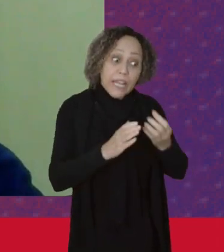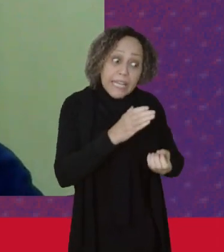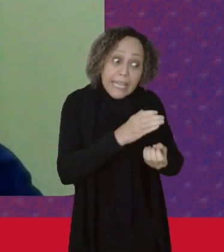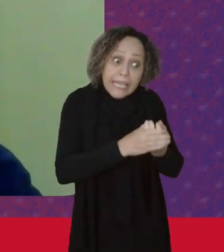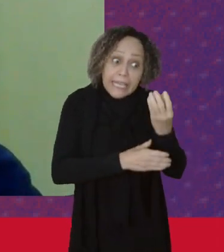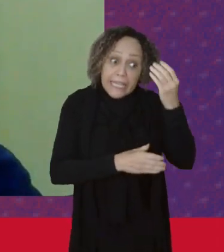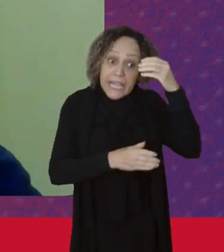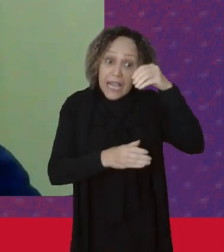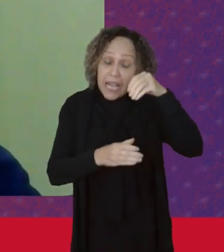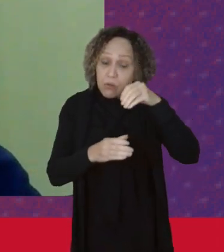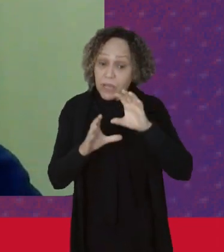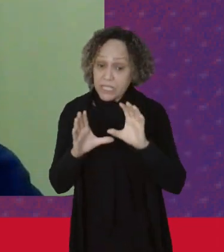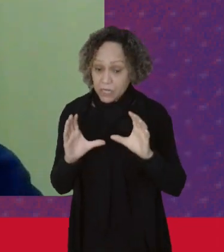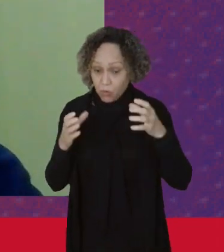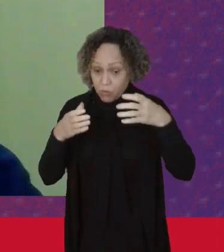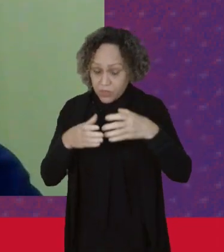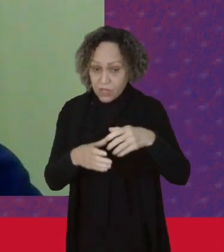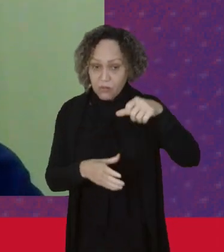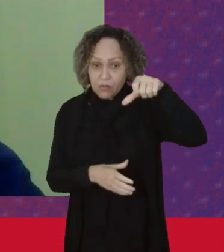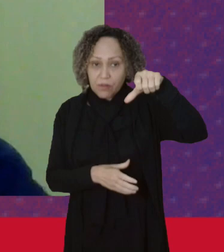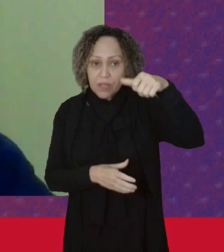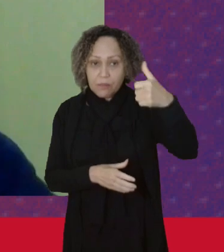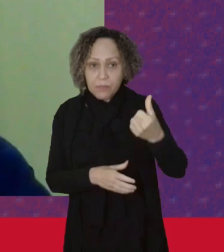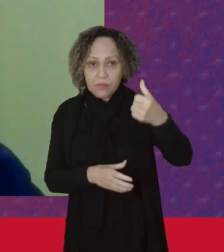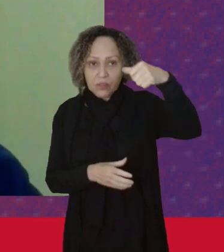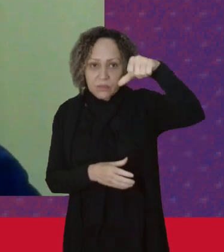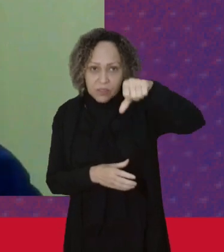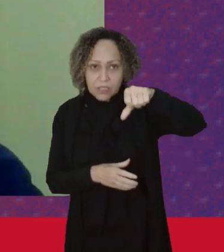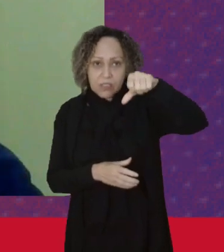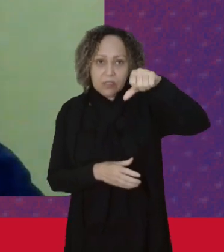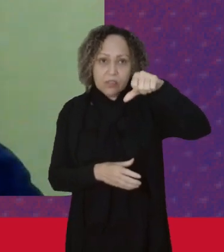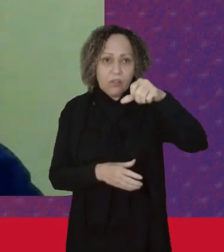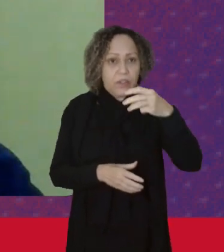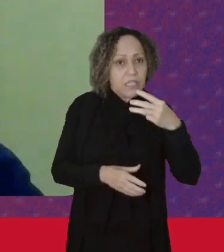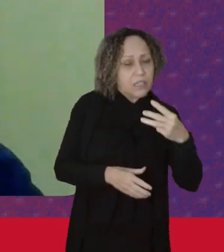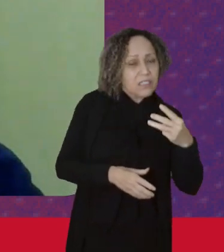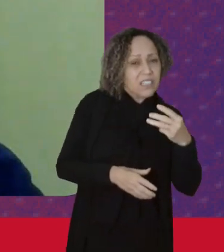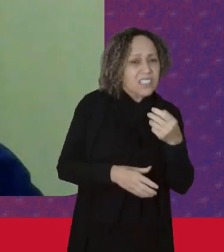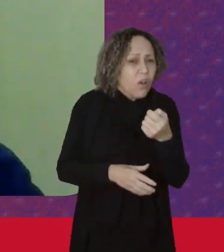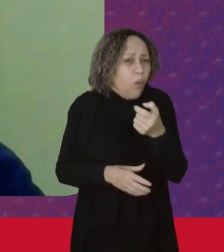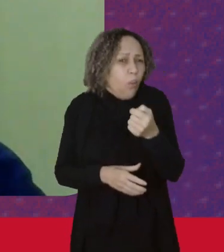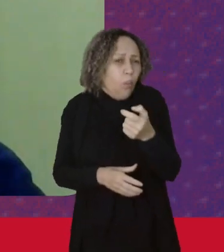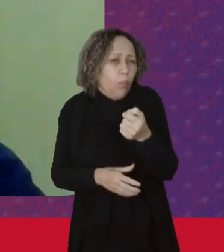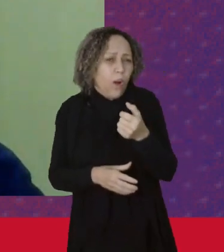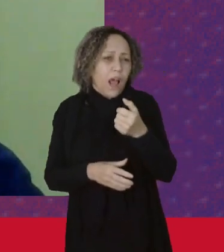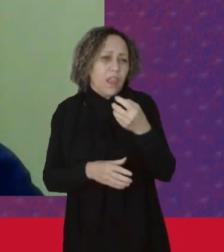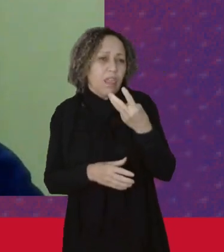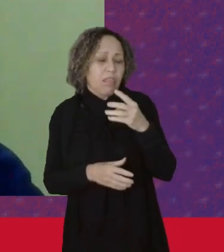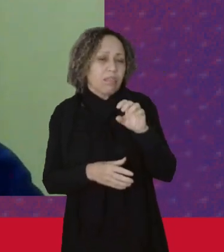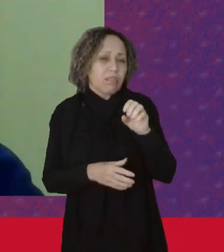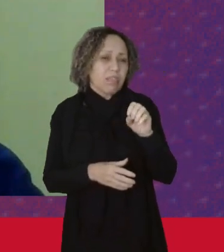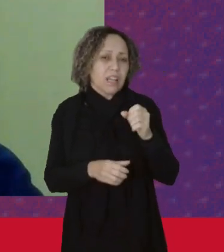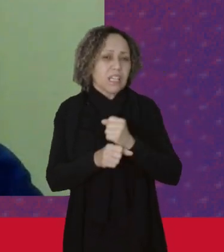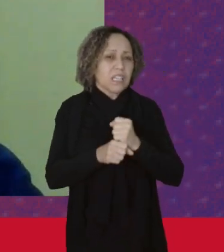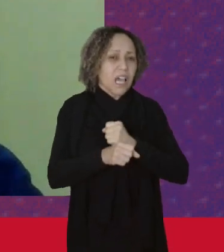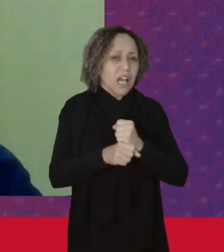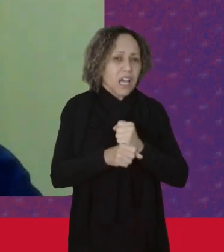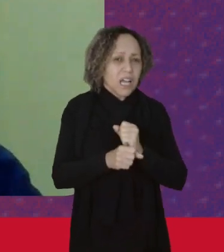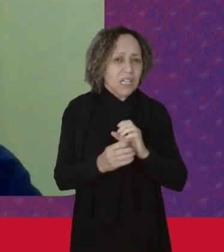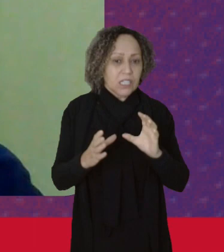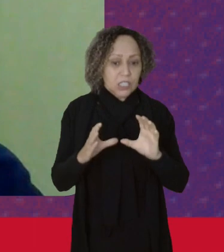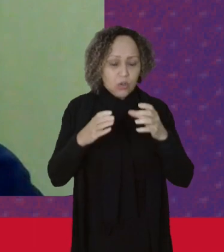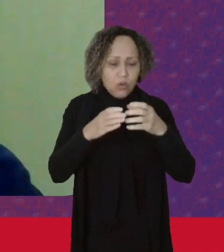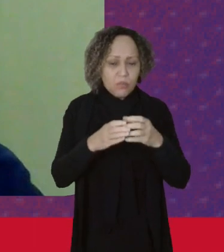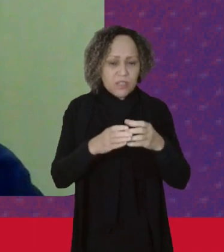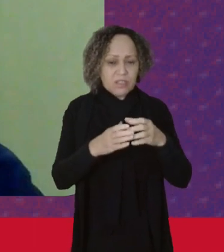em 1993. E são 30 anos, quase 30 anos, né, de Comissão Intersetorial de Saúde